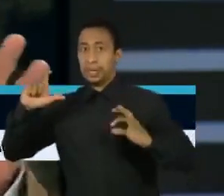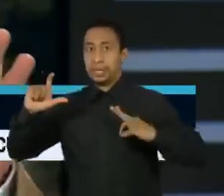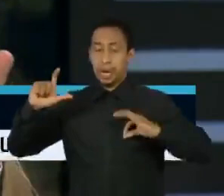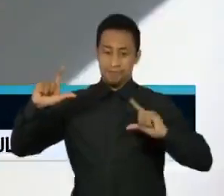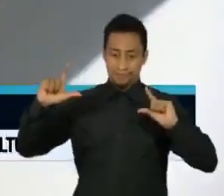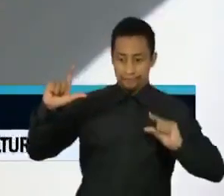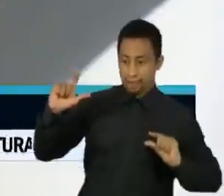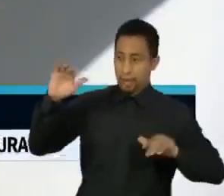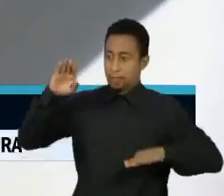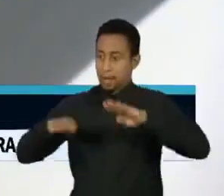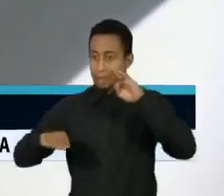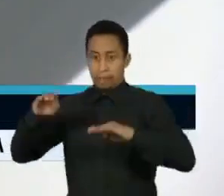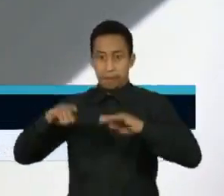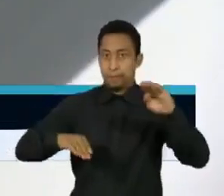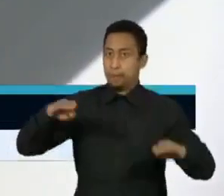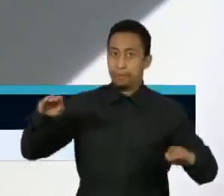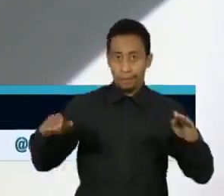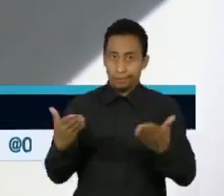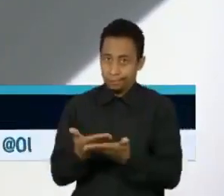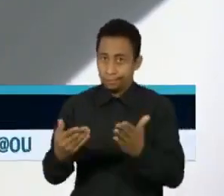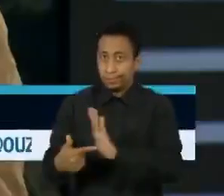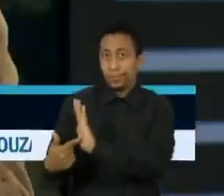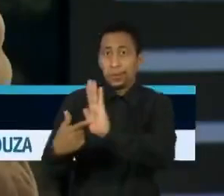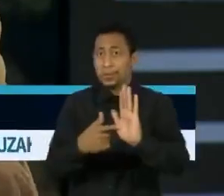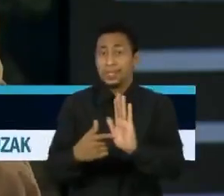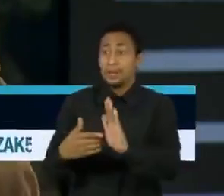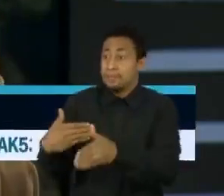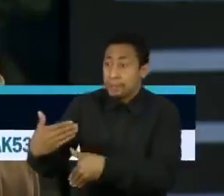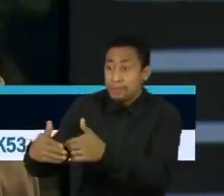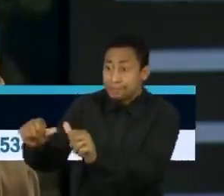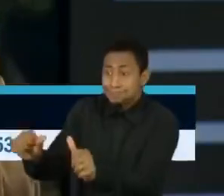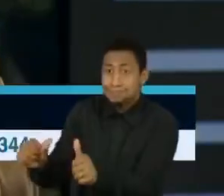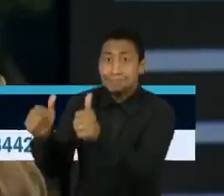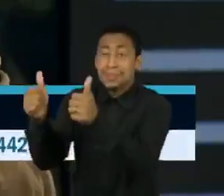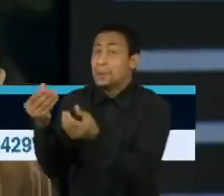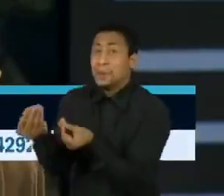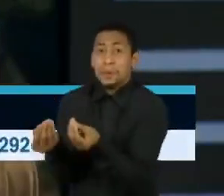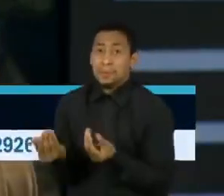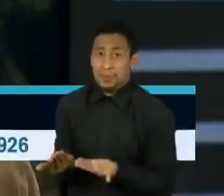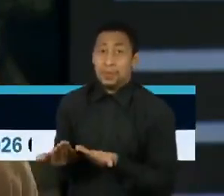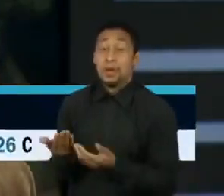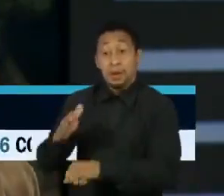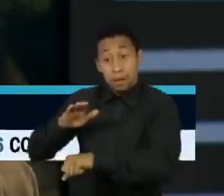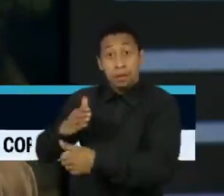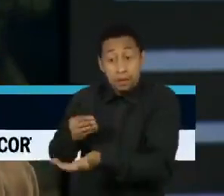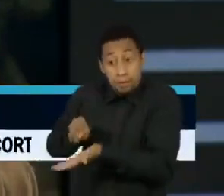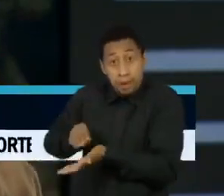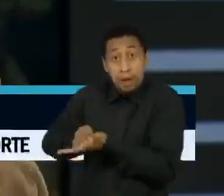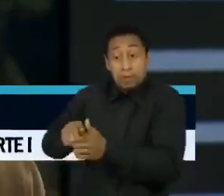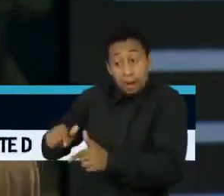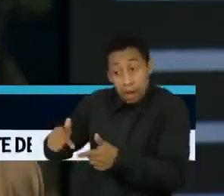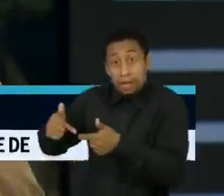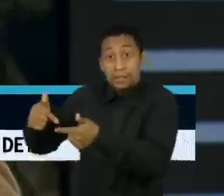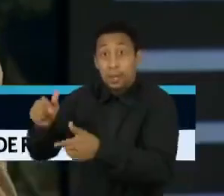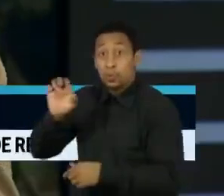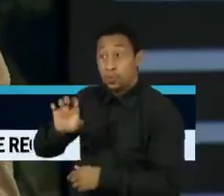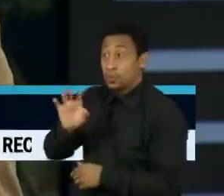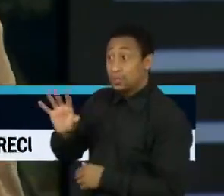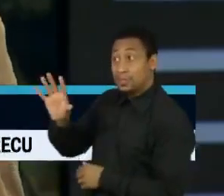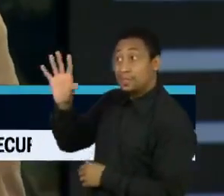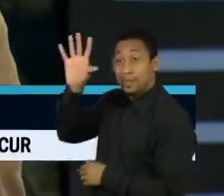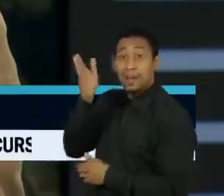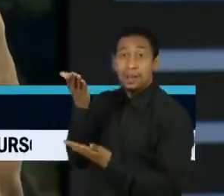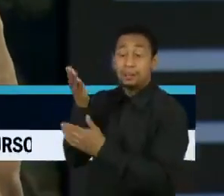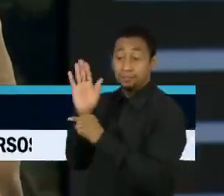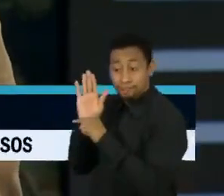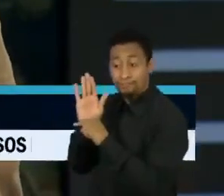campeões mundiais em concentração de renda, não pode andar para frente sem determinadas políticas de Estado, eu não digo de governo, de Estado, com que